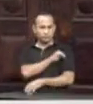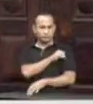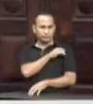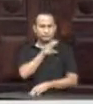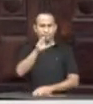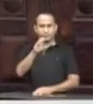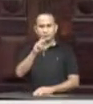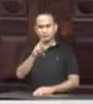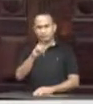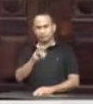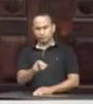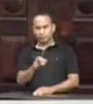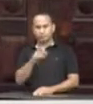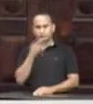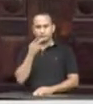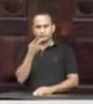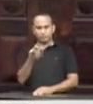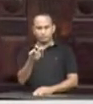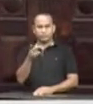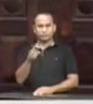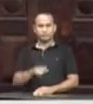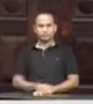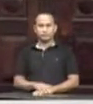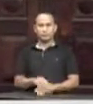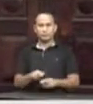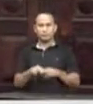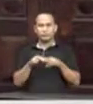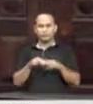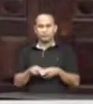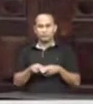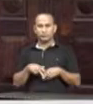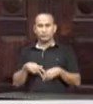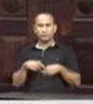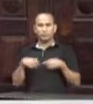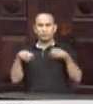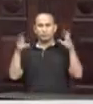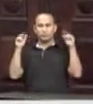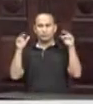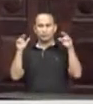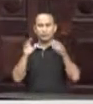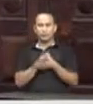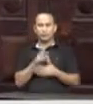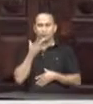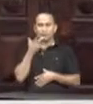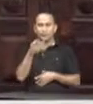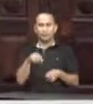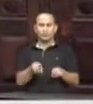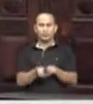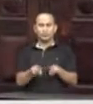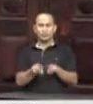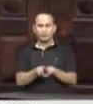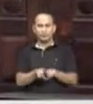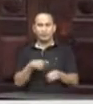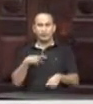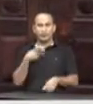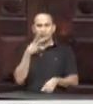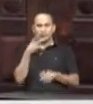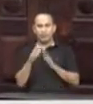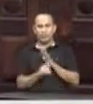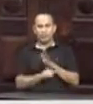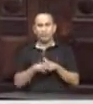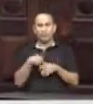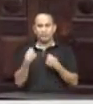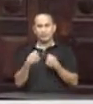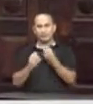CPI proposta por Vossa Excelência para tratar desse tema e dizer também que o combate à sonegação tem que ser uma